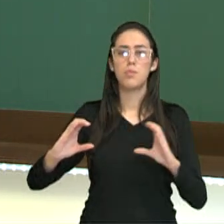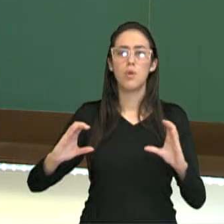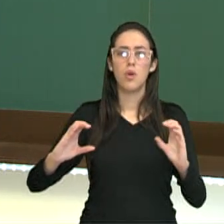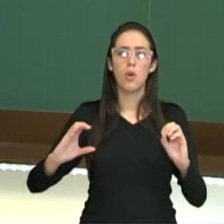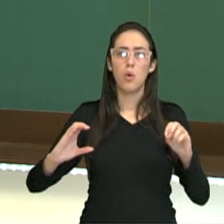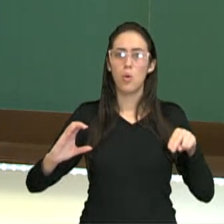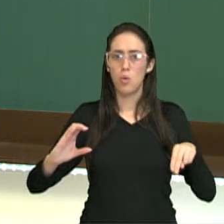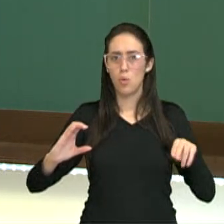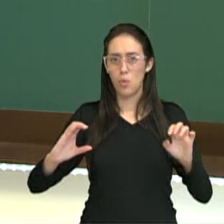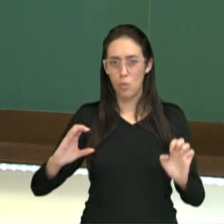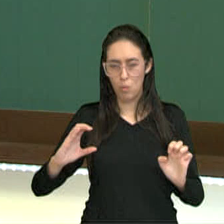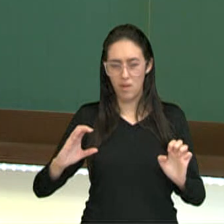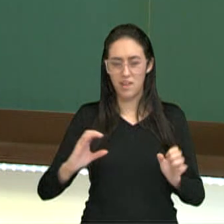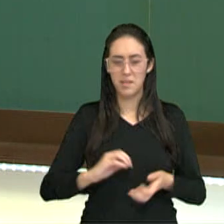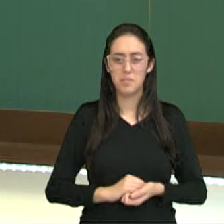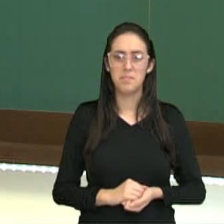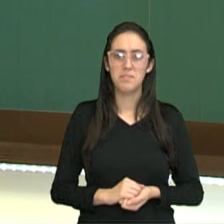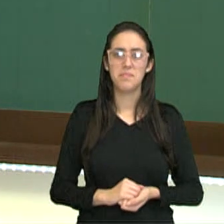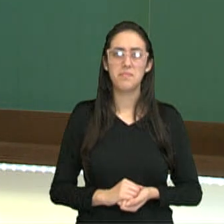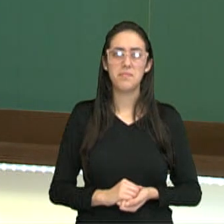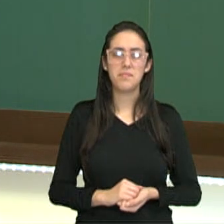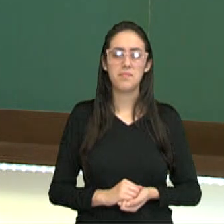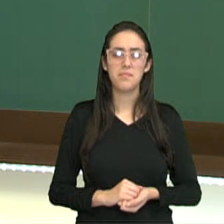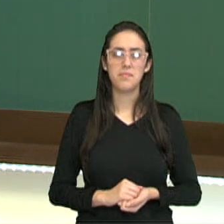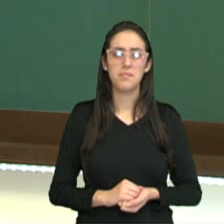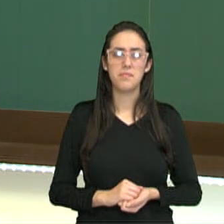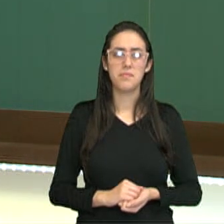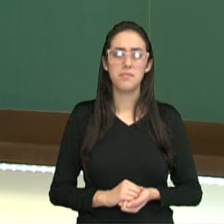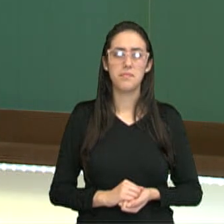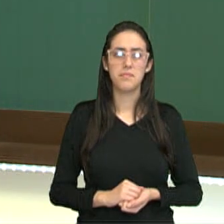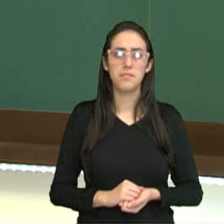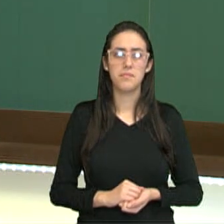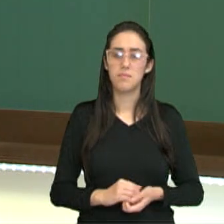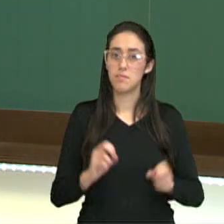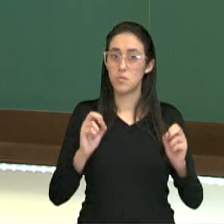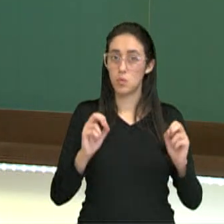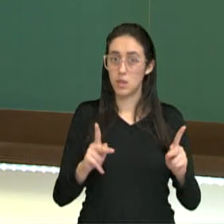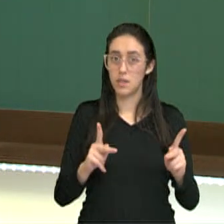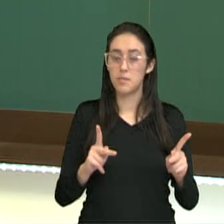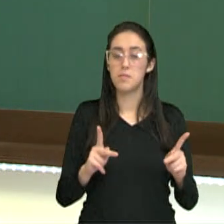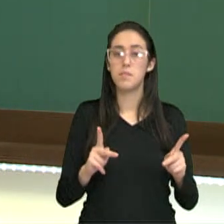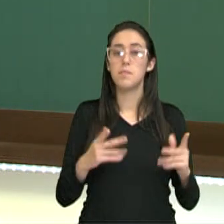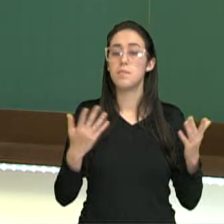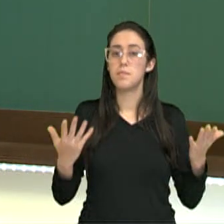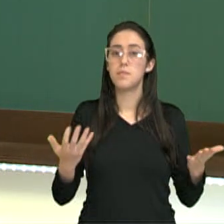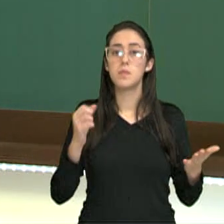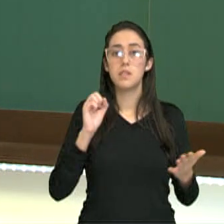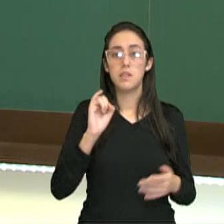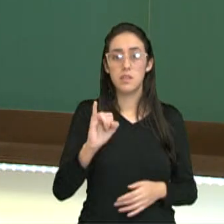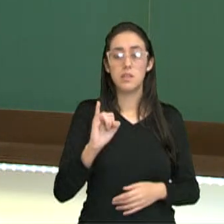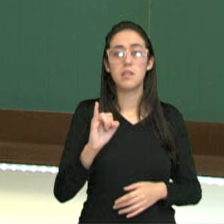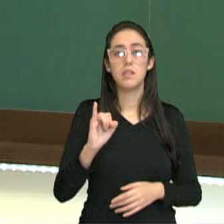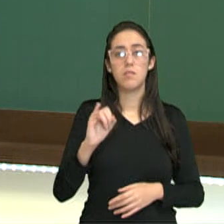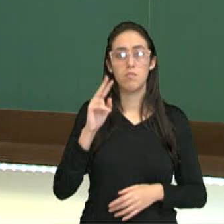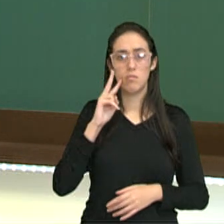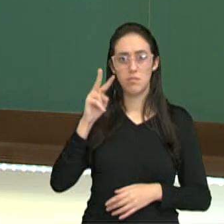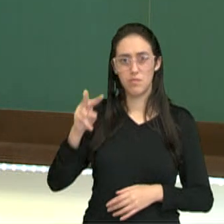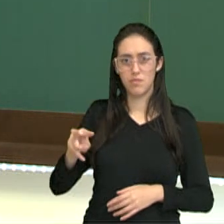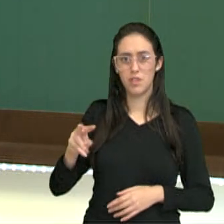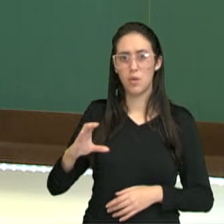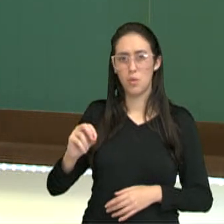objetivo, e aí em cima formou um cone menor. Tranquilo? Quando a gente formou o nosso cone